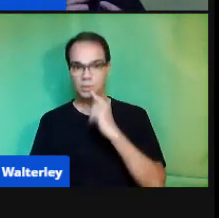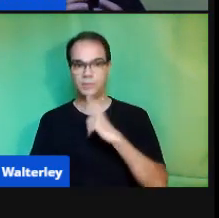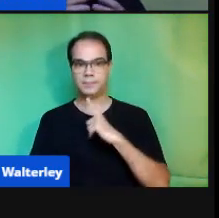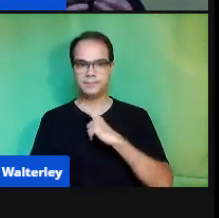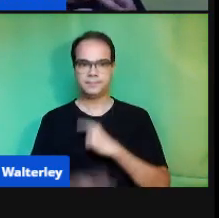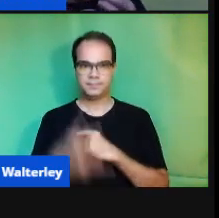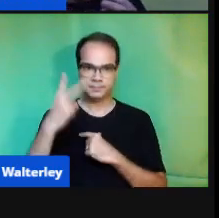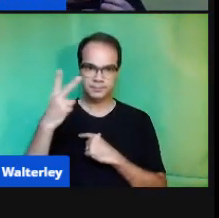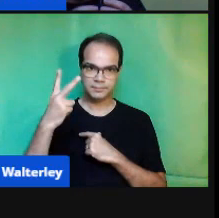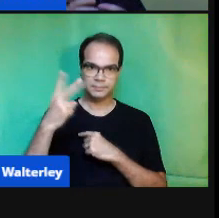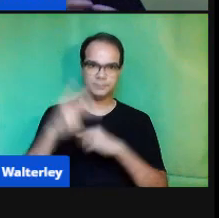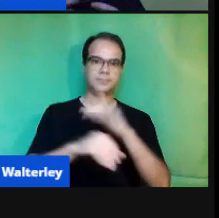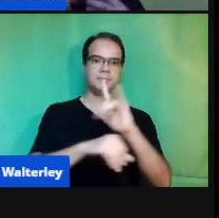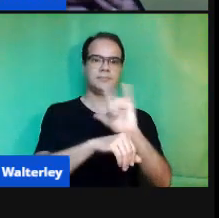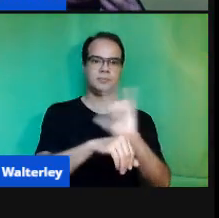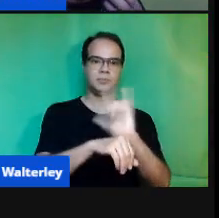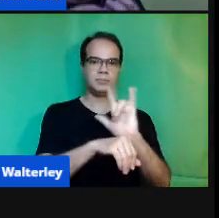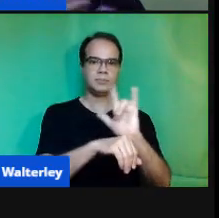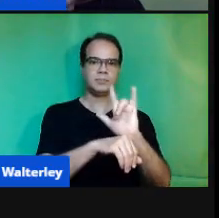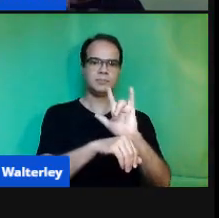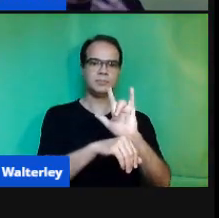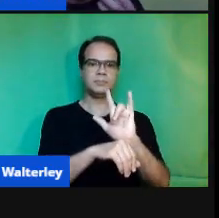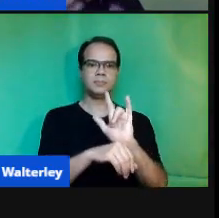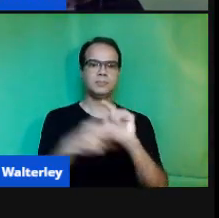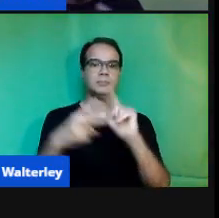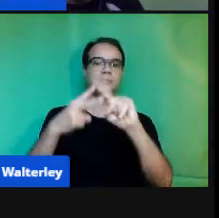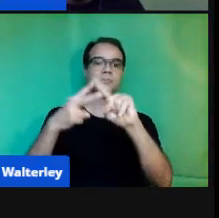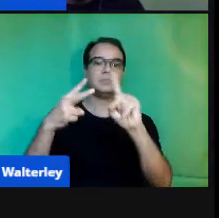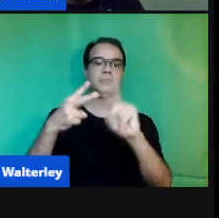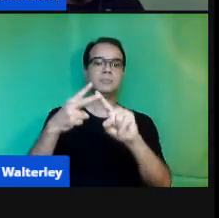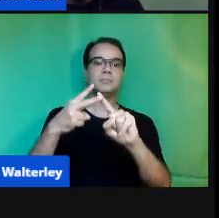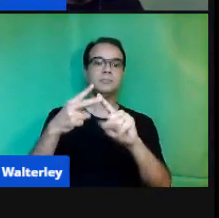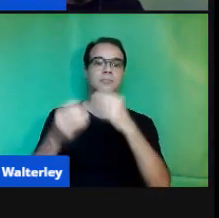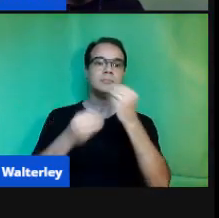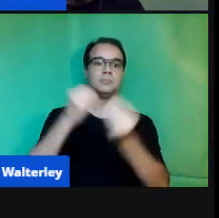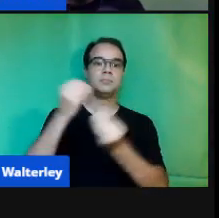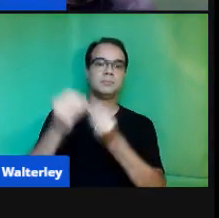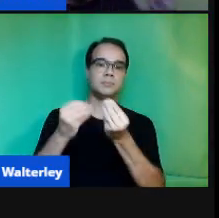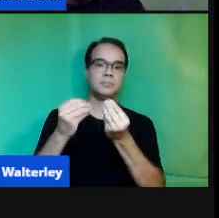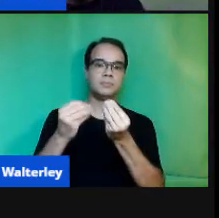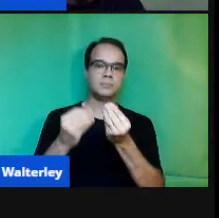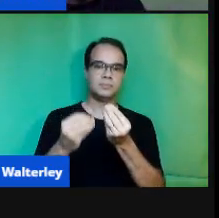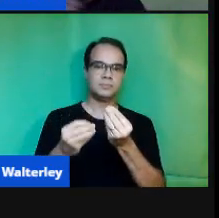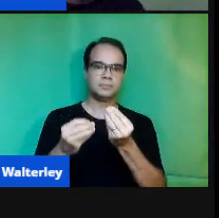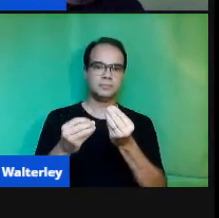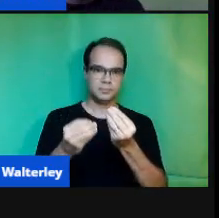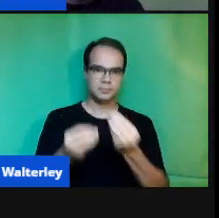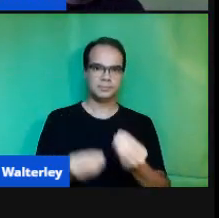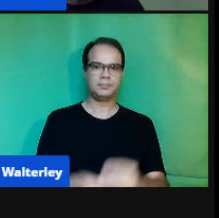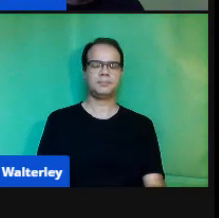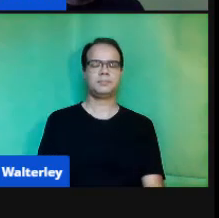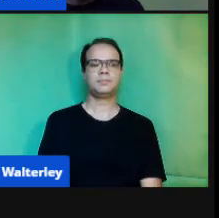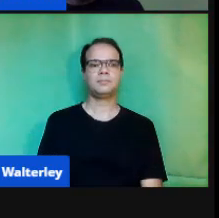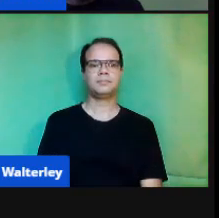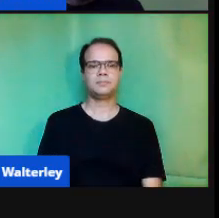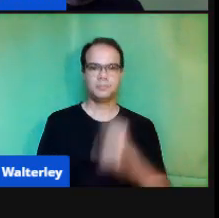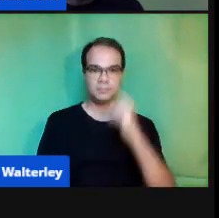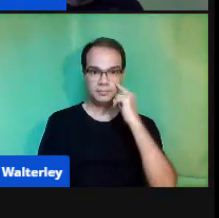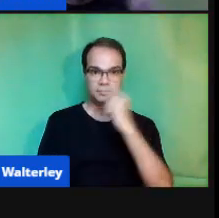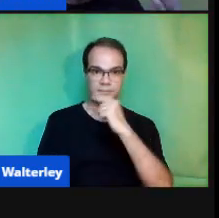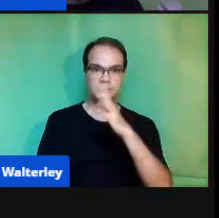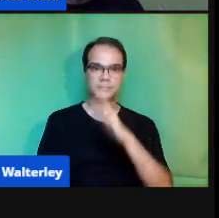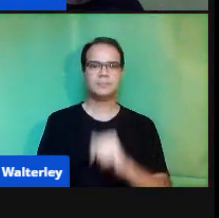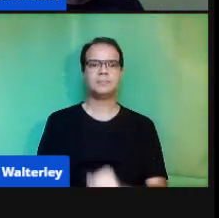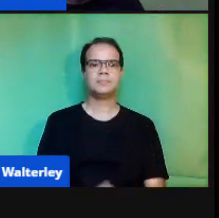documentários que eles procuram refletir em cima da própria linguagem do audiovisual. E assim como eles trabalham na linguagem do